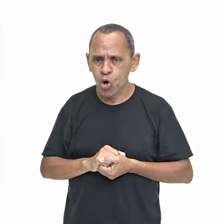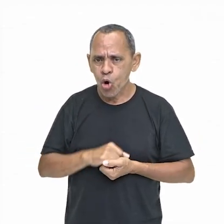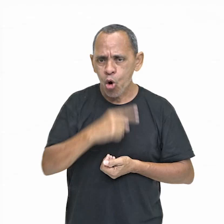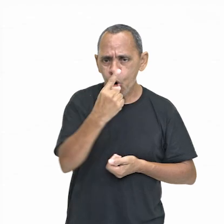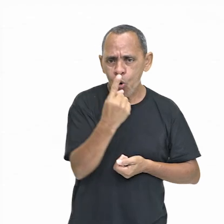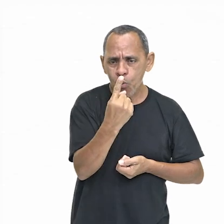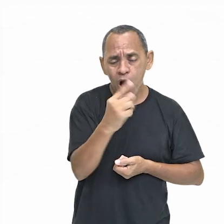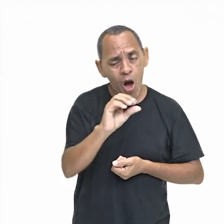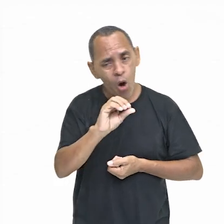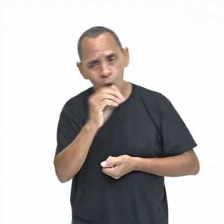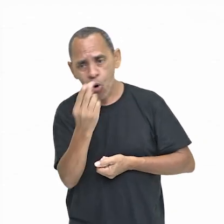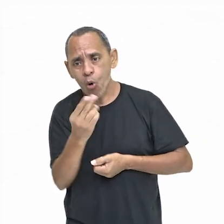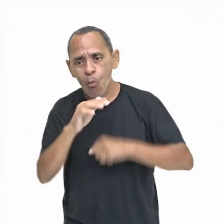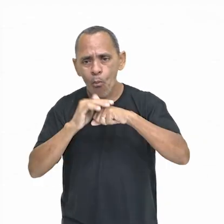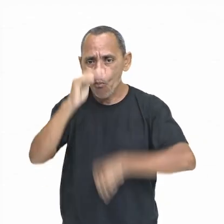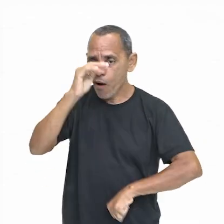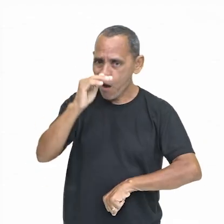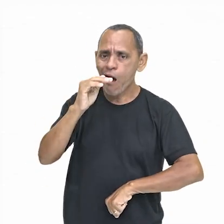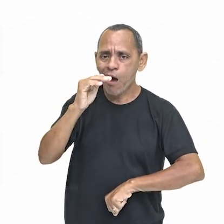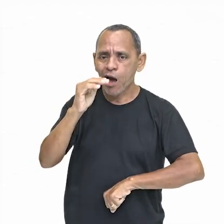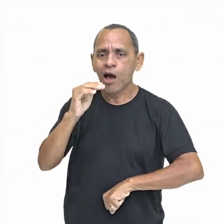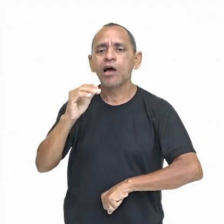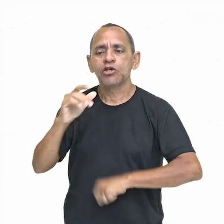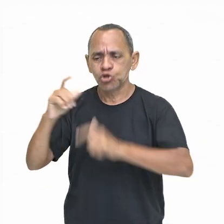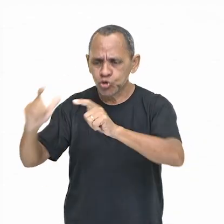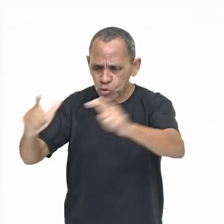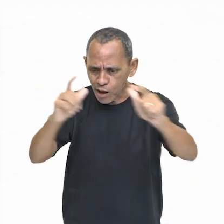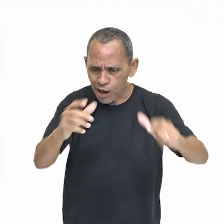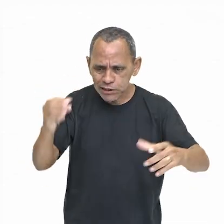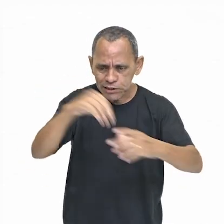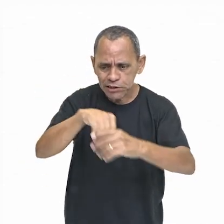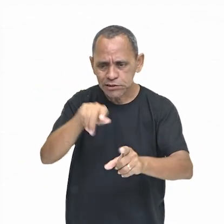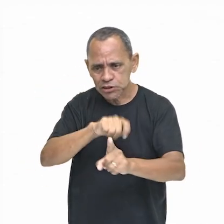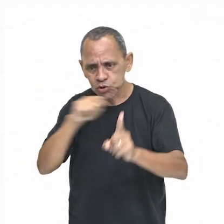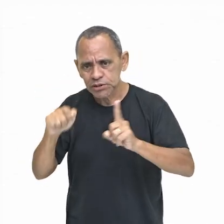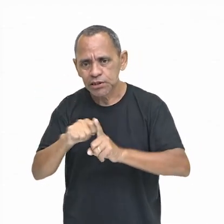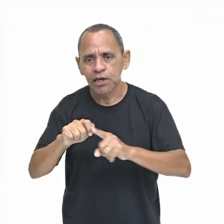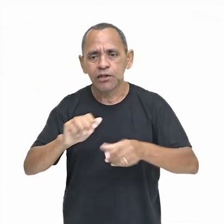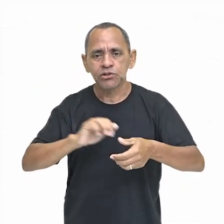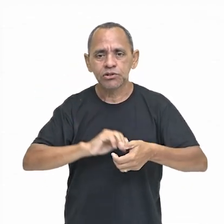posição de status, certo? Muito bem.